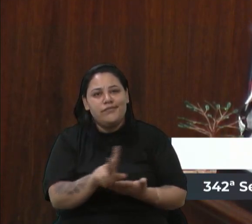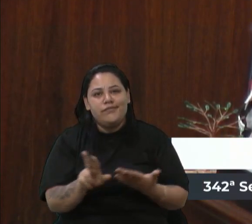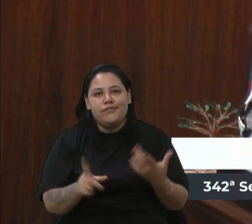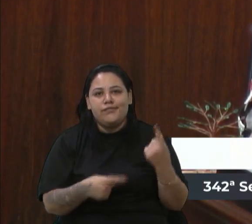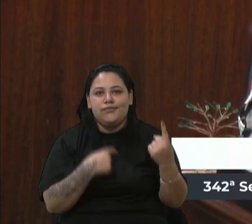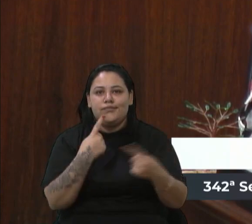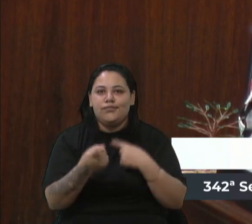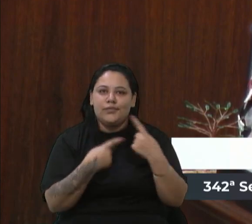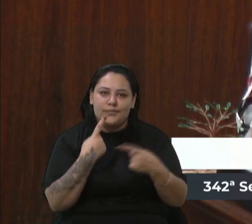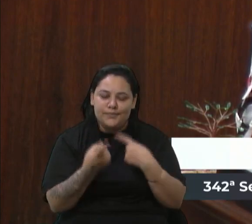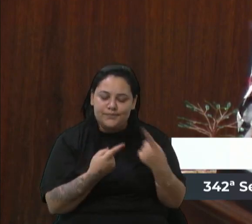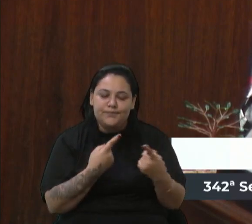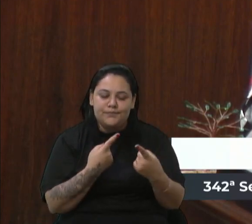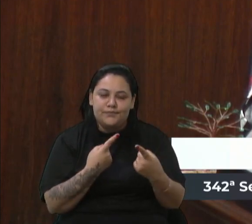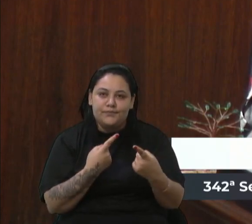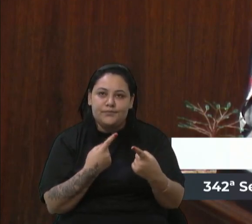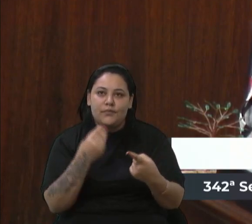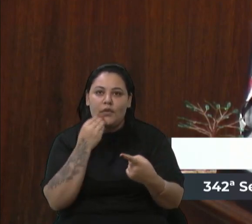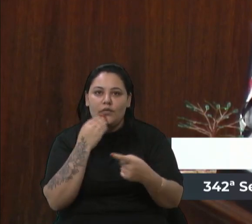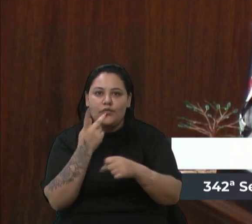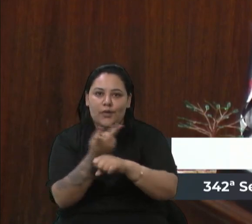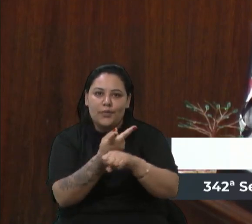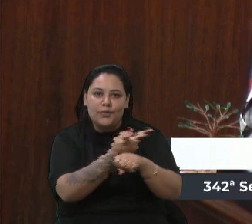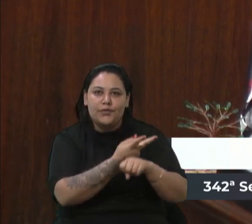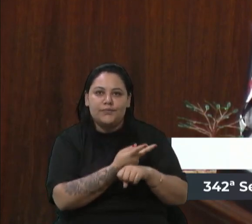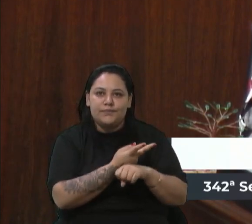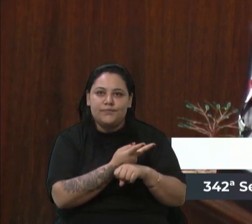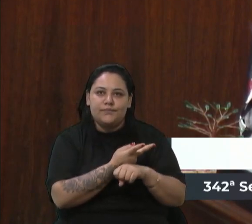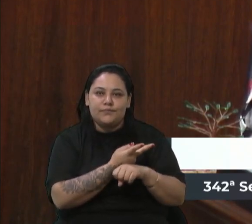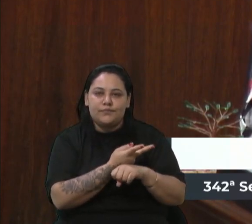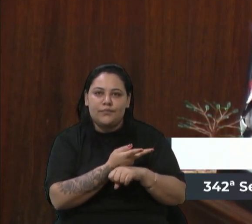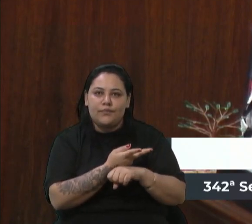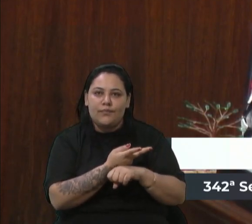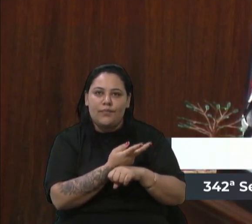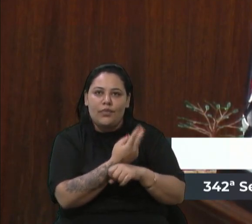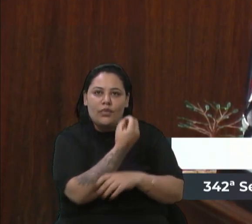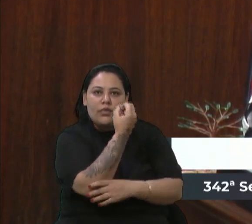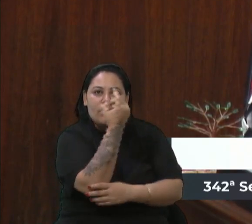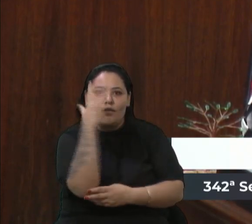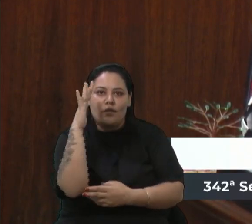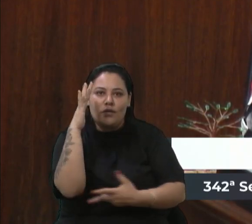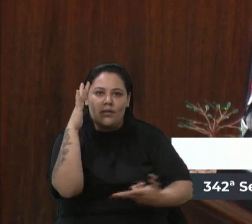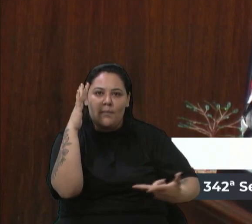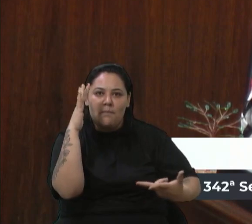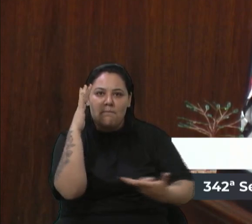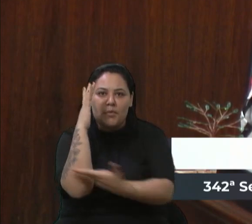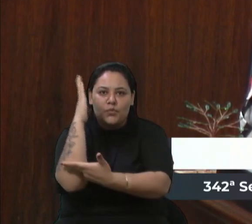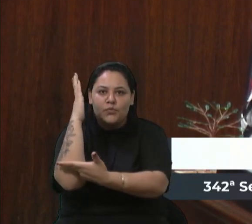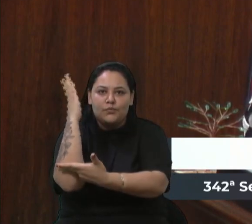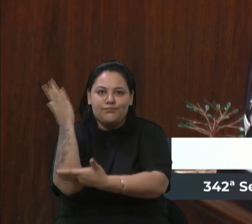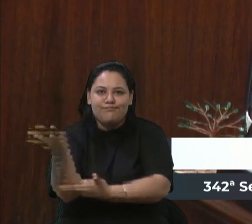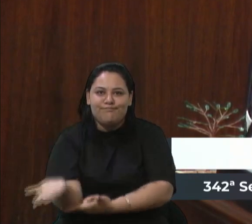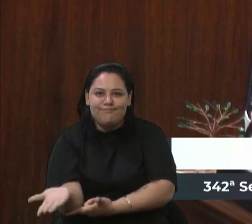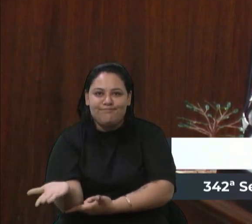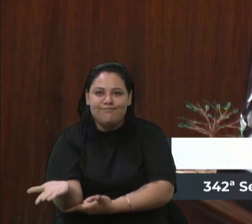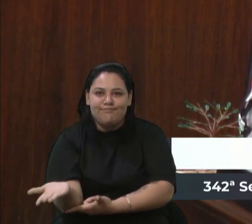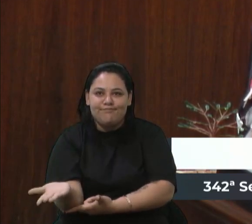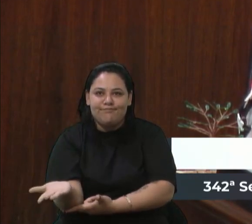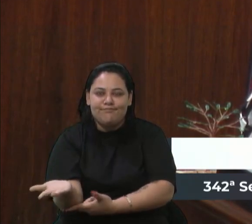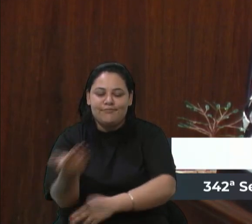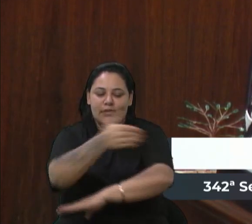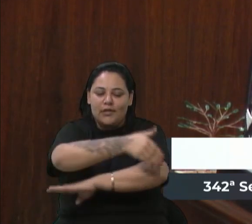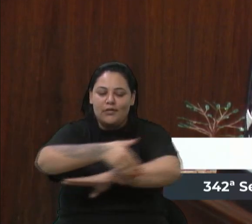vai investigar, das podas de árvores que foram cortadas na região, ali na